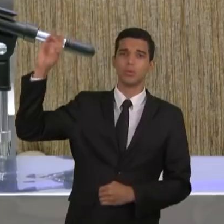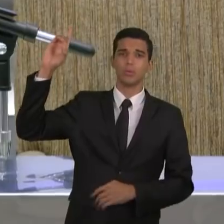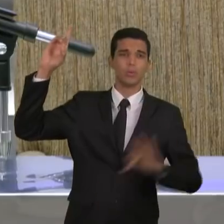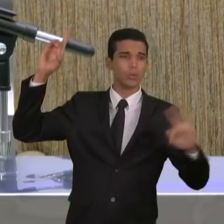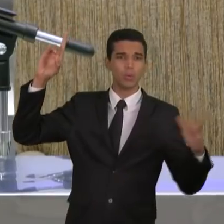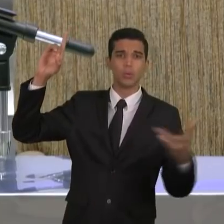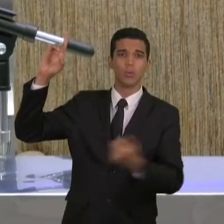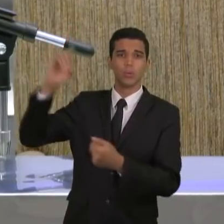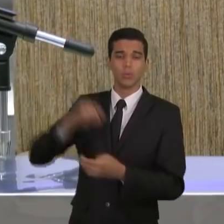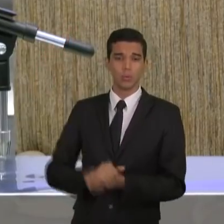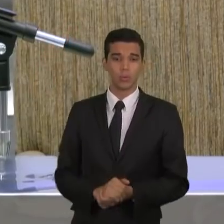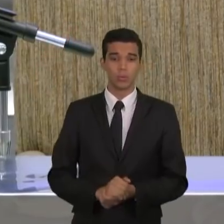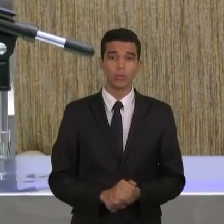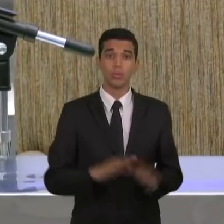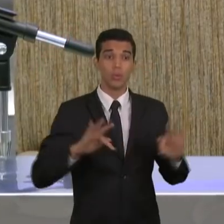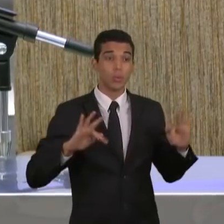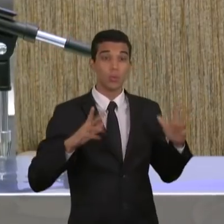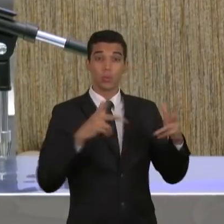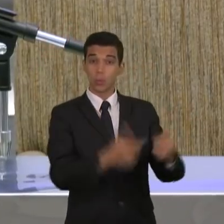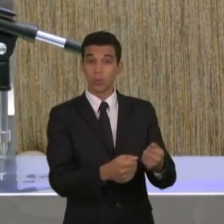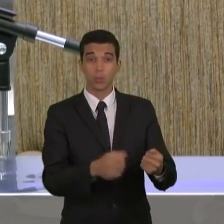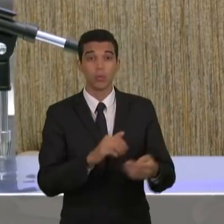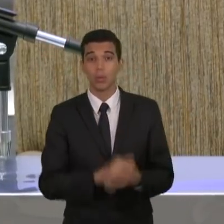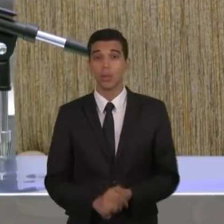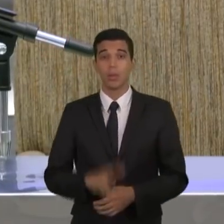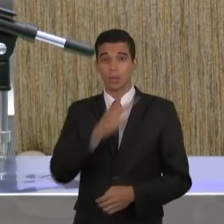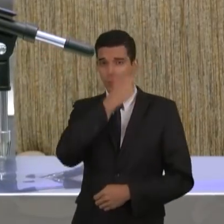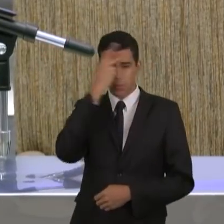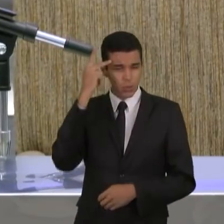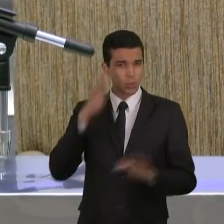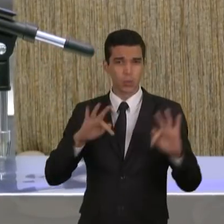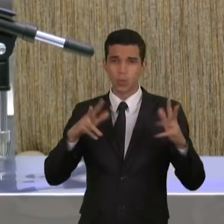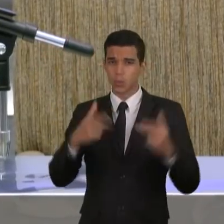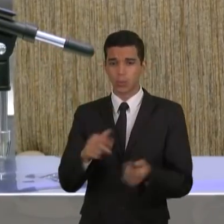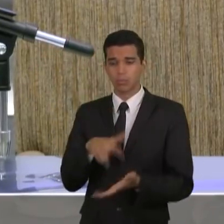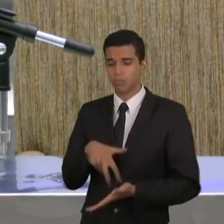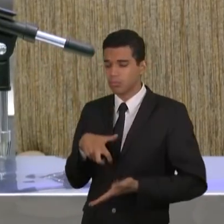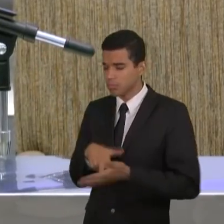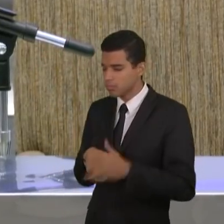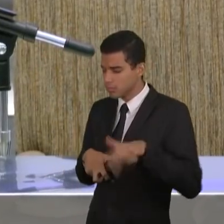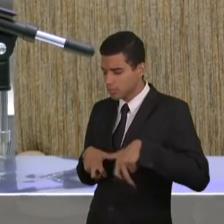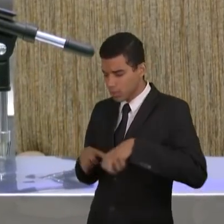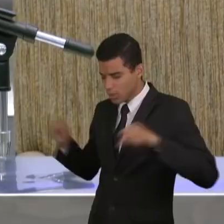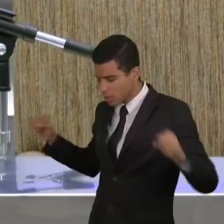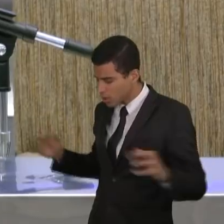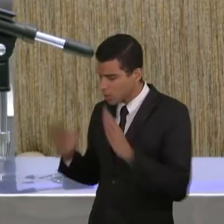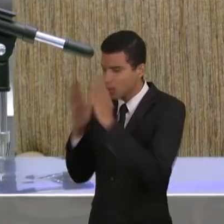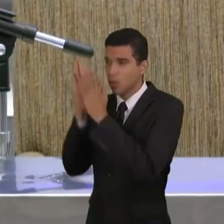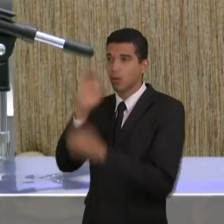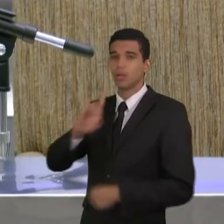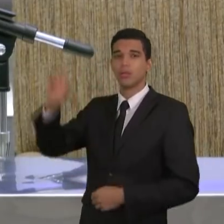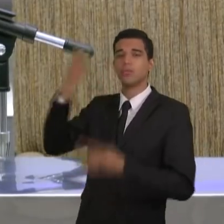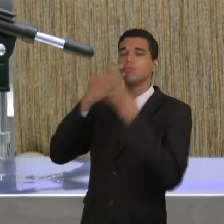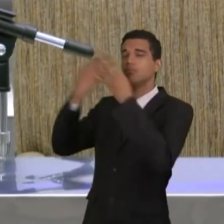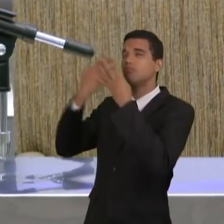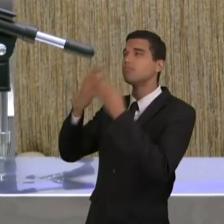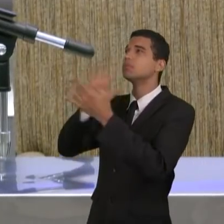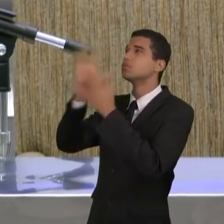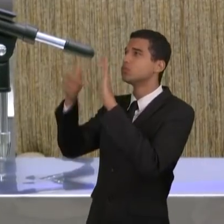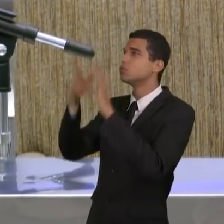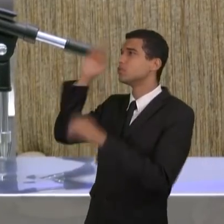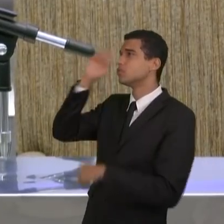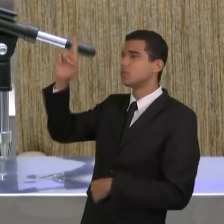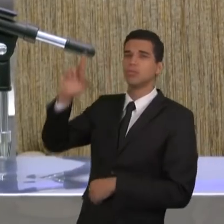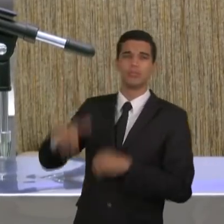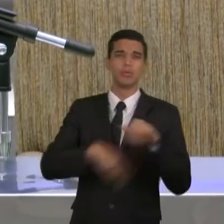e ainda embaixo da terra e toda a língua em inglês francês espanhol chinês hebraico português alemão confesse antes que ele